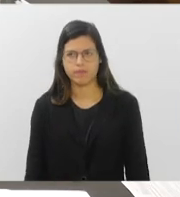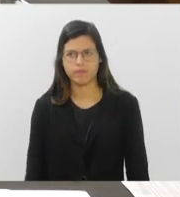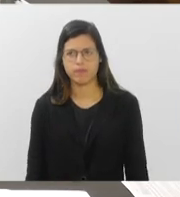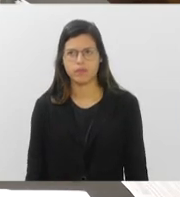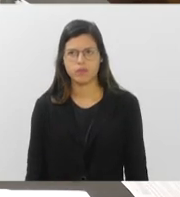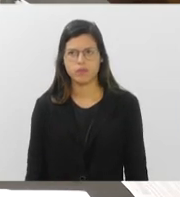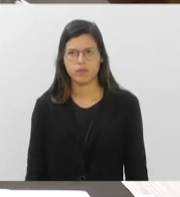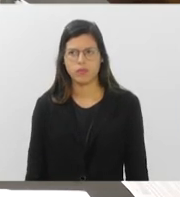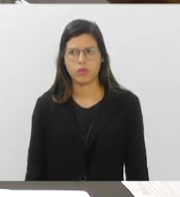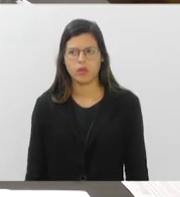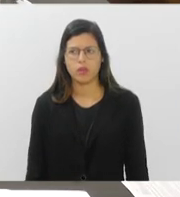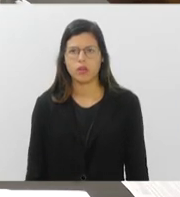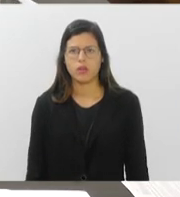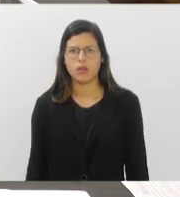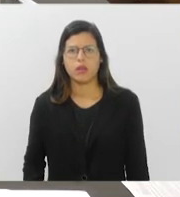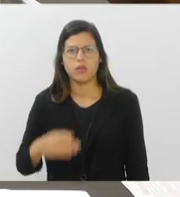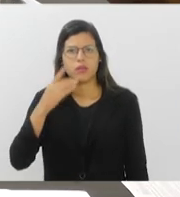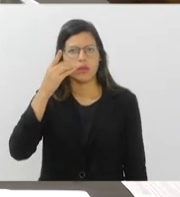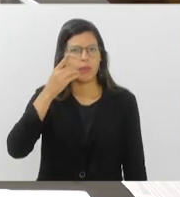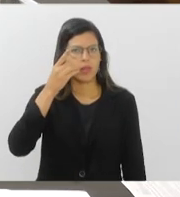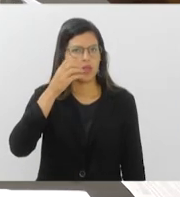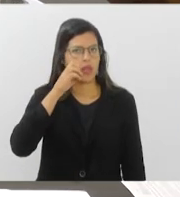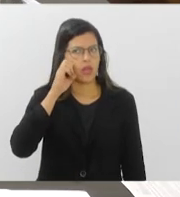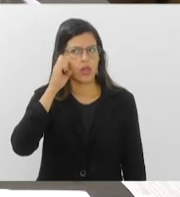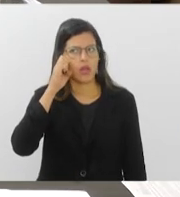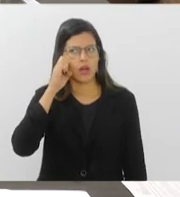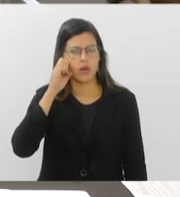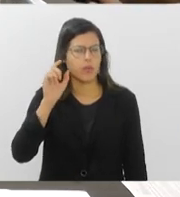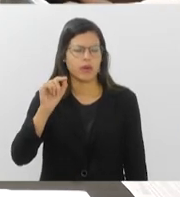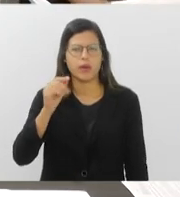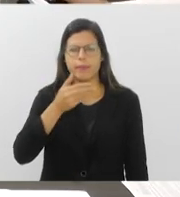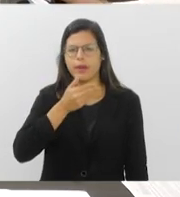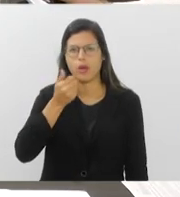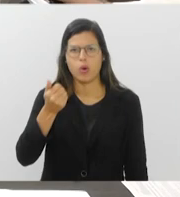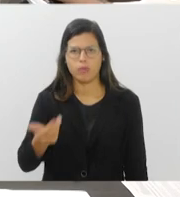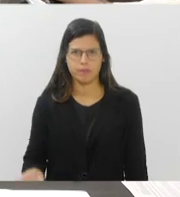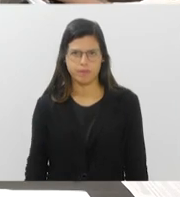É. Deputada Élica, o que é melhor?